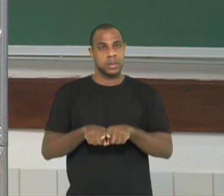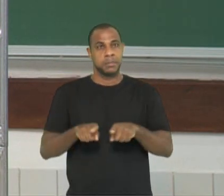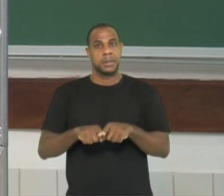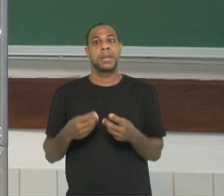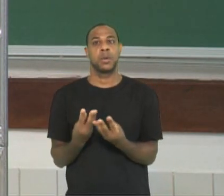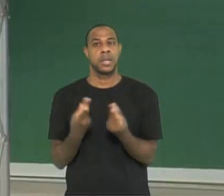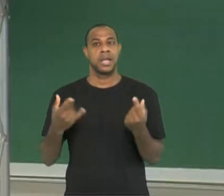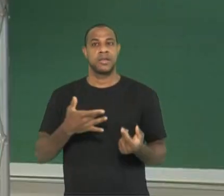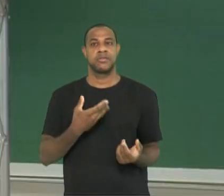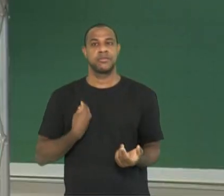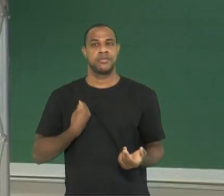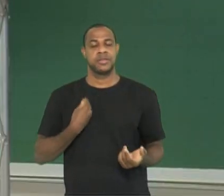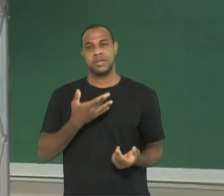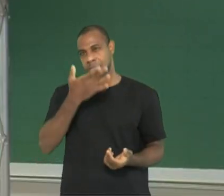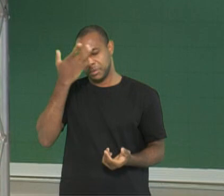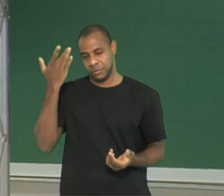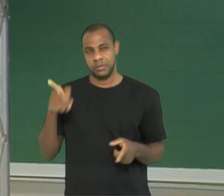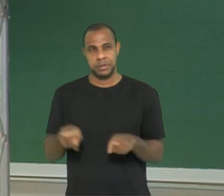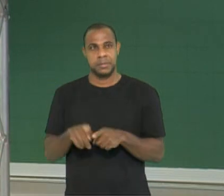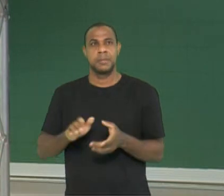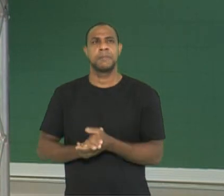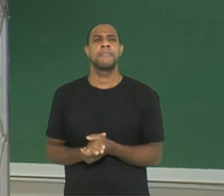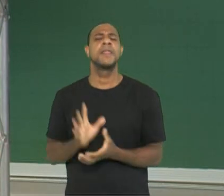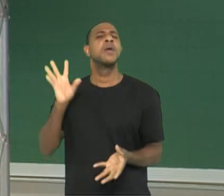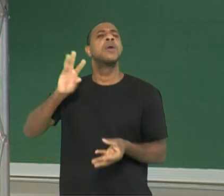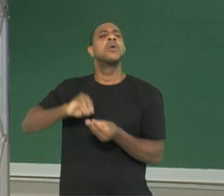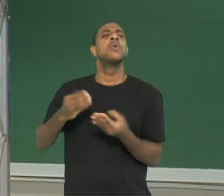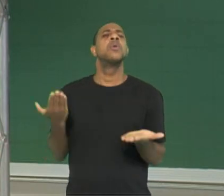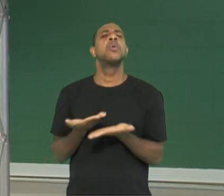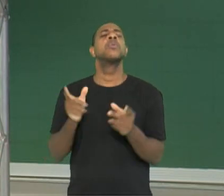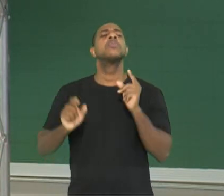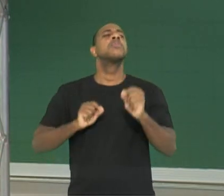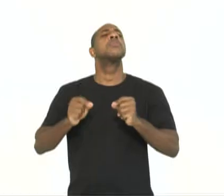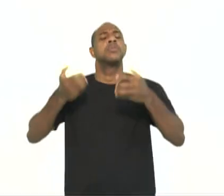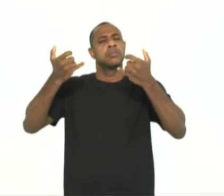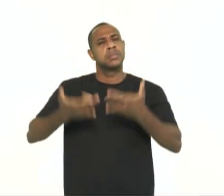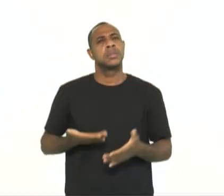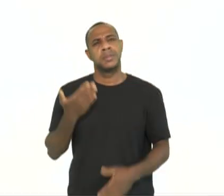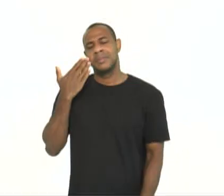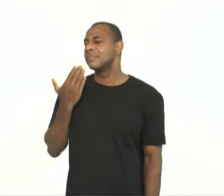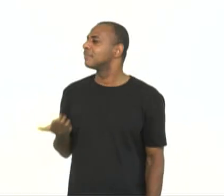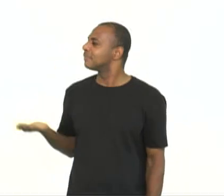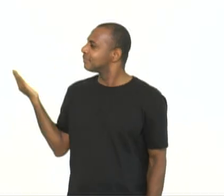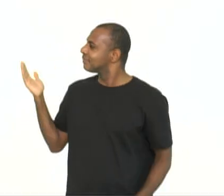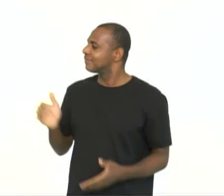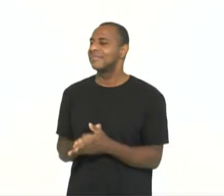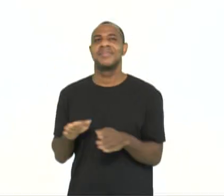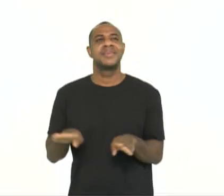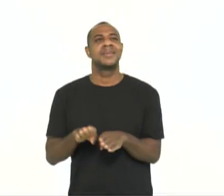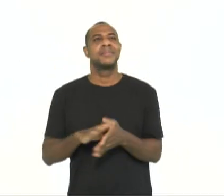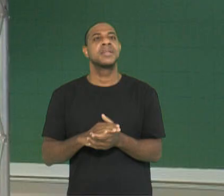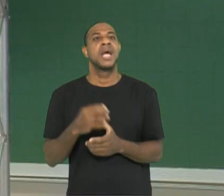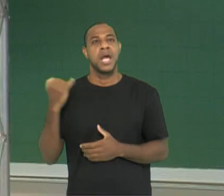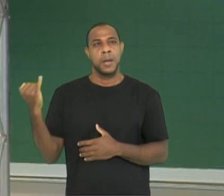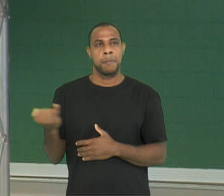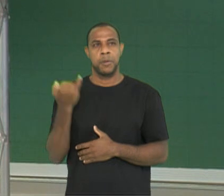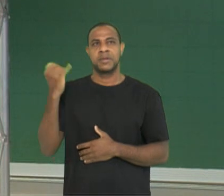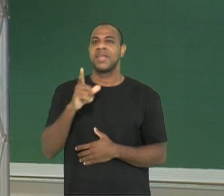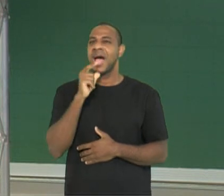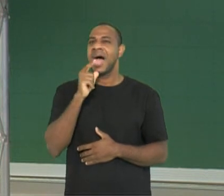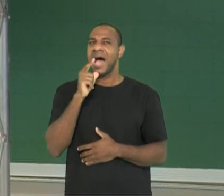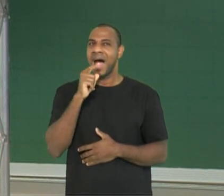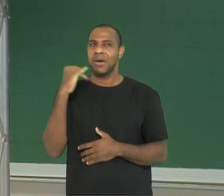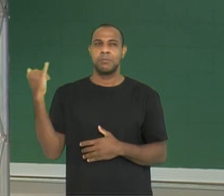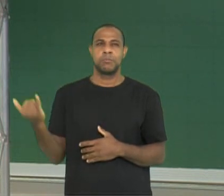pessoas. Agora, a nossa revisão, o que nós falamos na nossa aula de hoje, potencial hídrico paranaense e sua importância, principalmente com